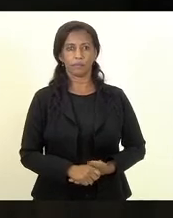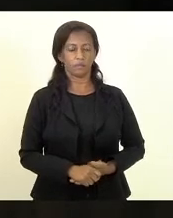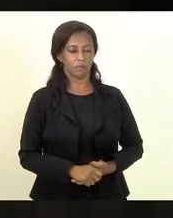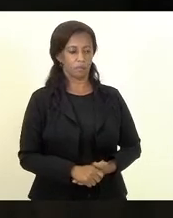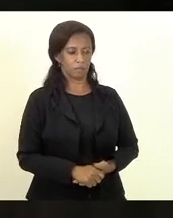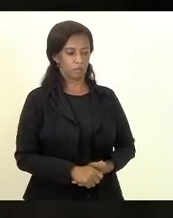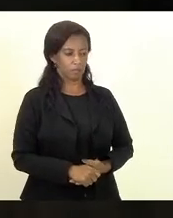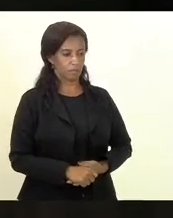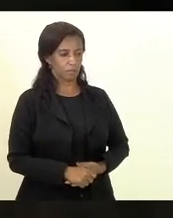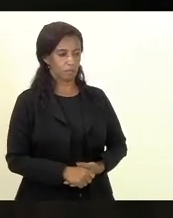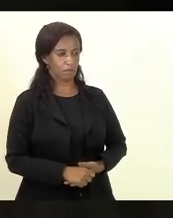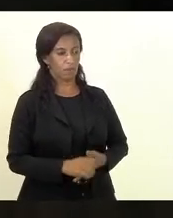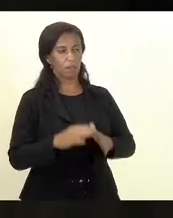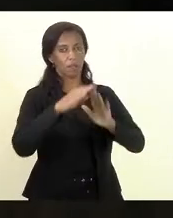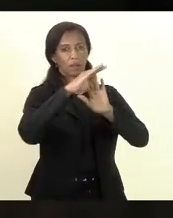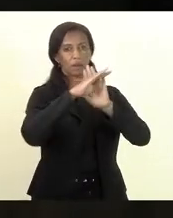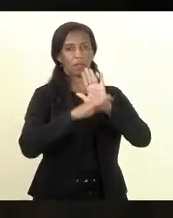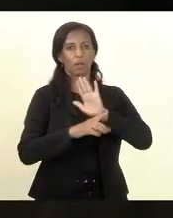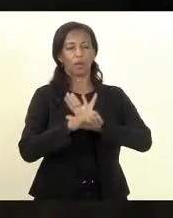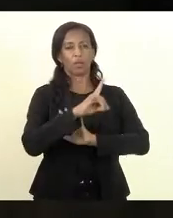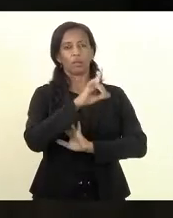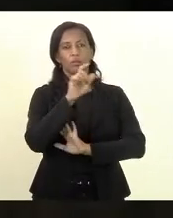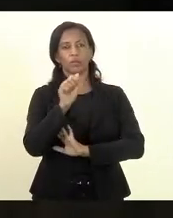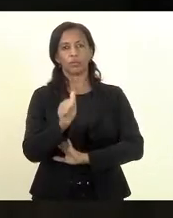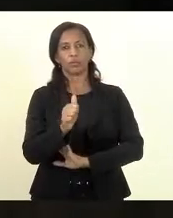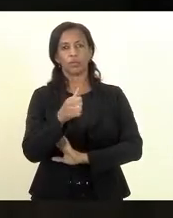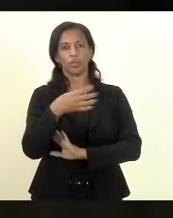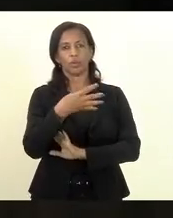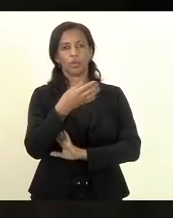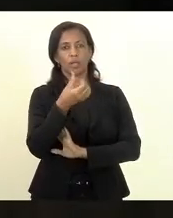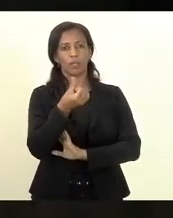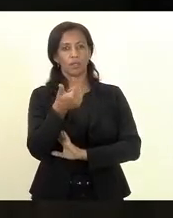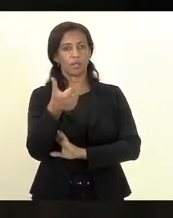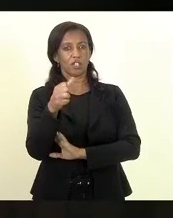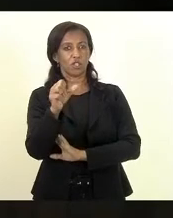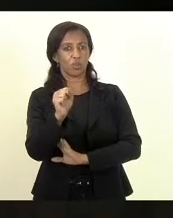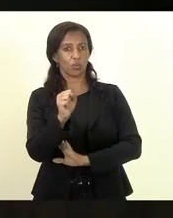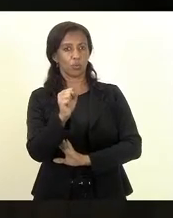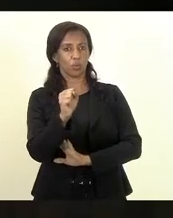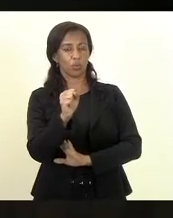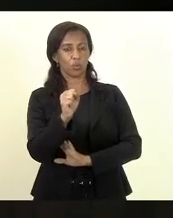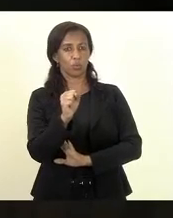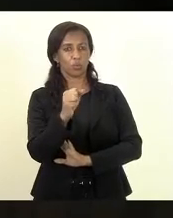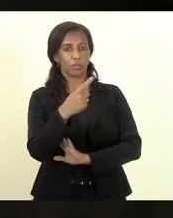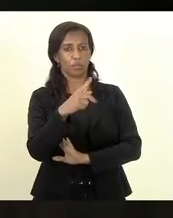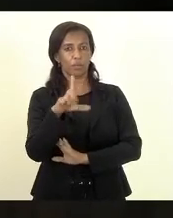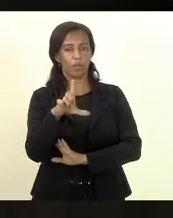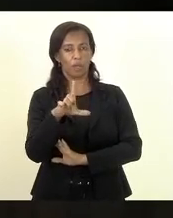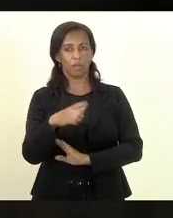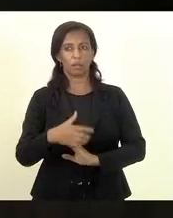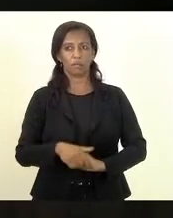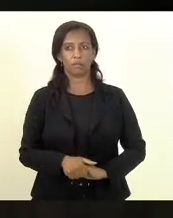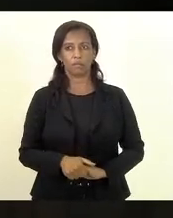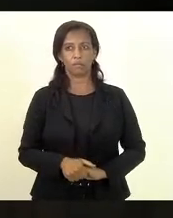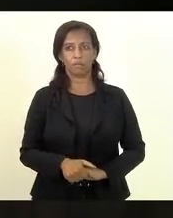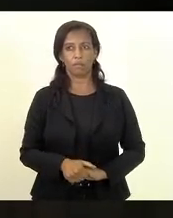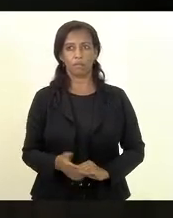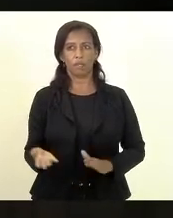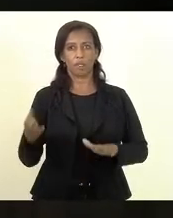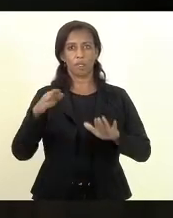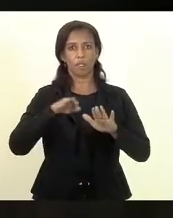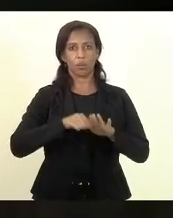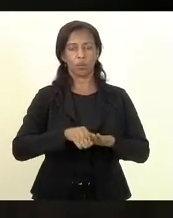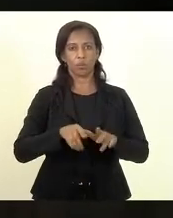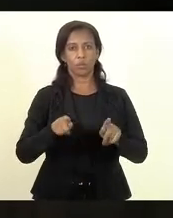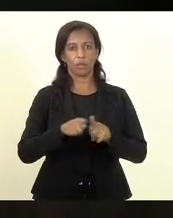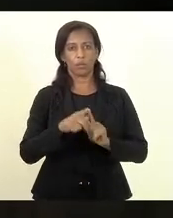Requer inclusão na ordem do dia do projeto de lei 4250 de 18, deputada Marta Rocha. Senhores que aprovam, nesse como estão aprovados. Requer inclusão na ordem do dia do